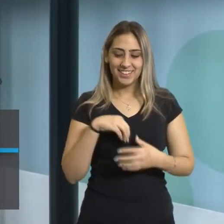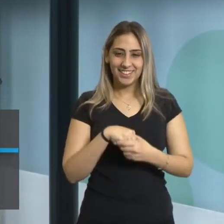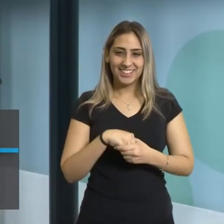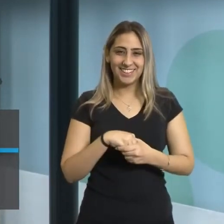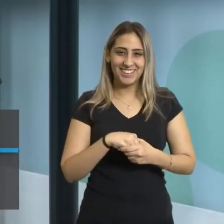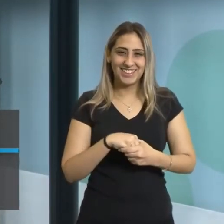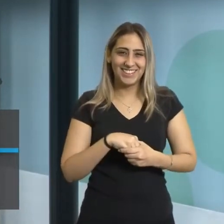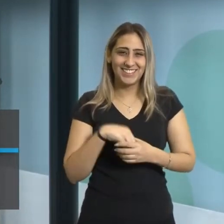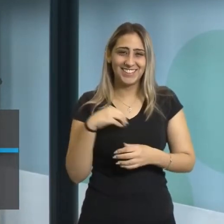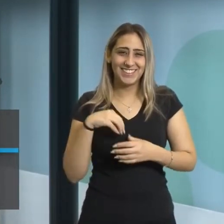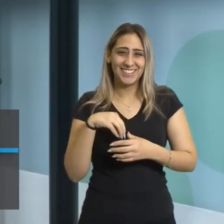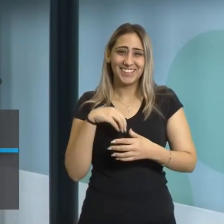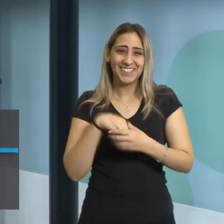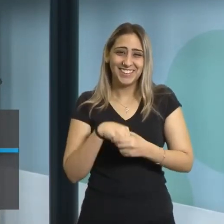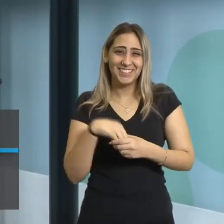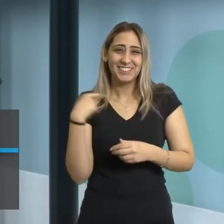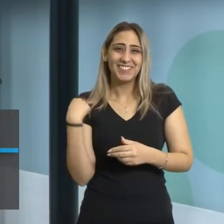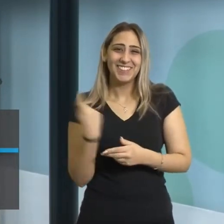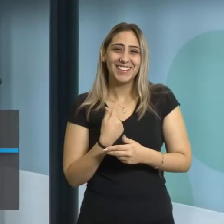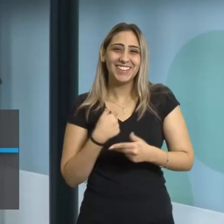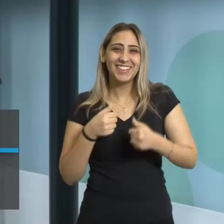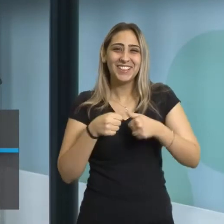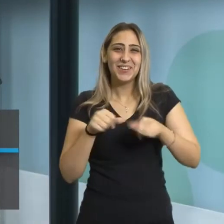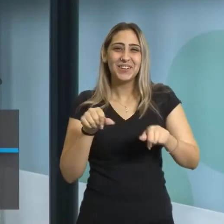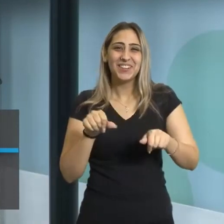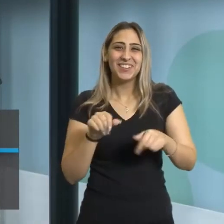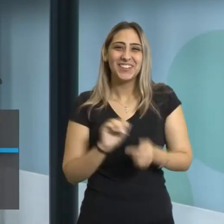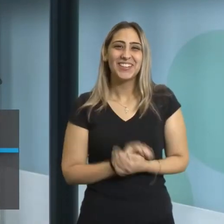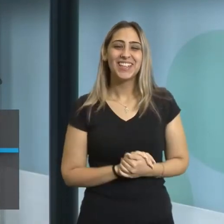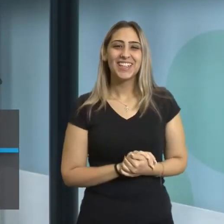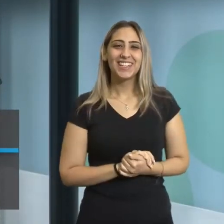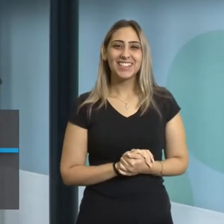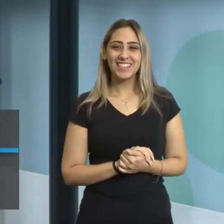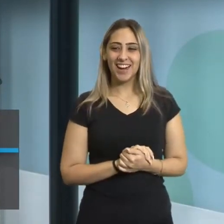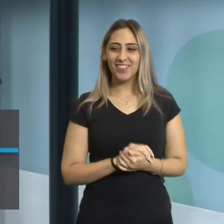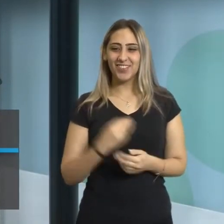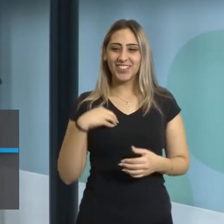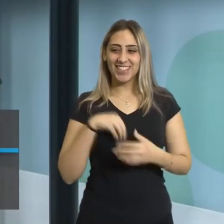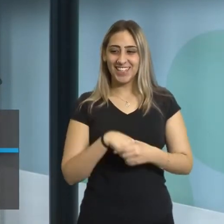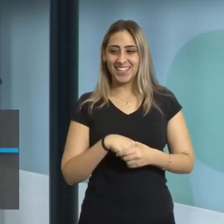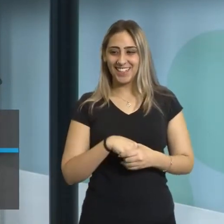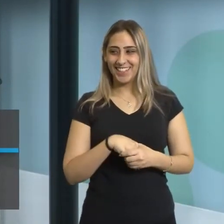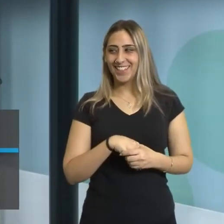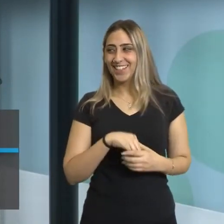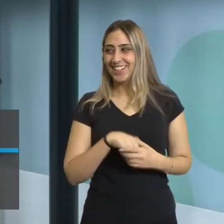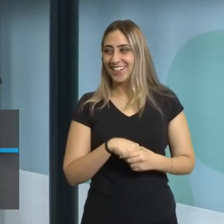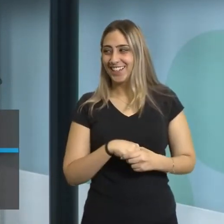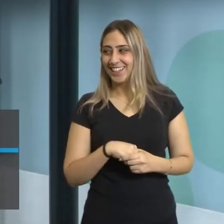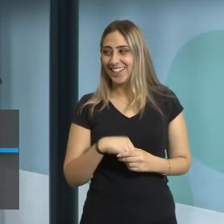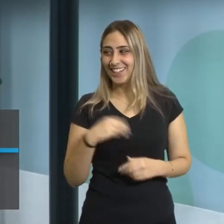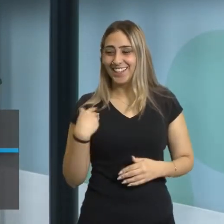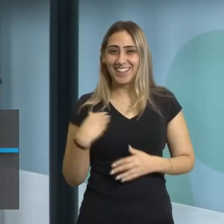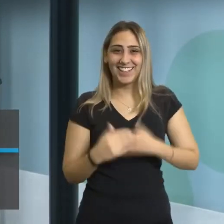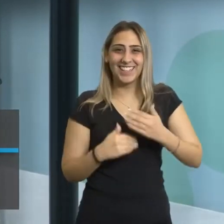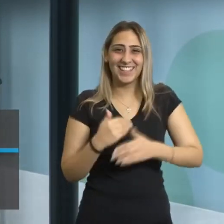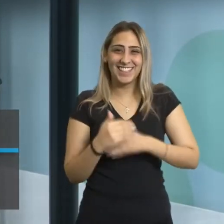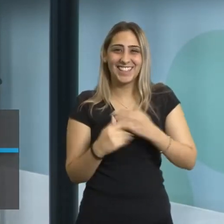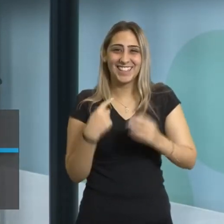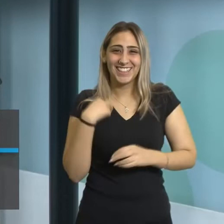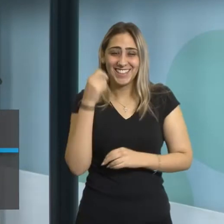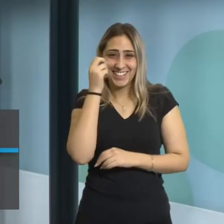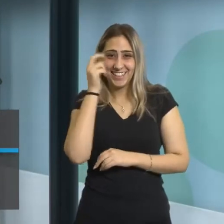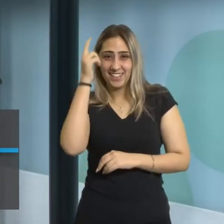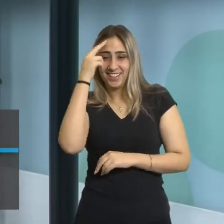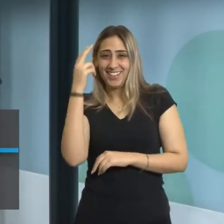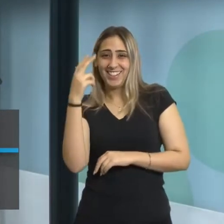conjunto de valores coisas que nós damos valor né na minha cultura eu dou valor por uma determinada coisa na cultura